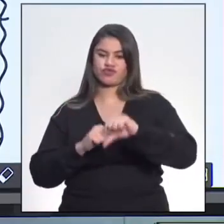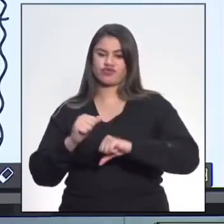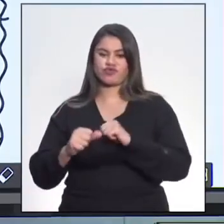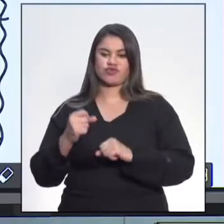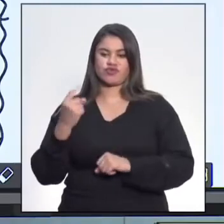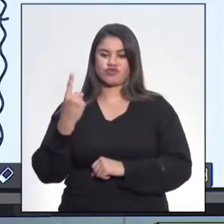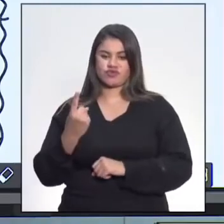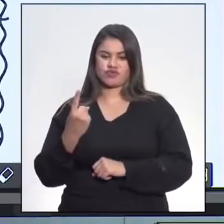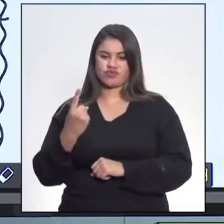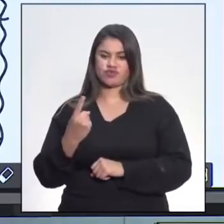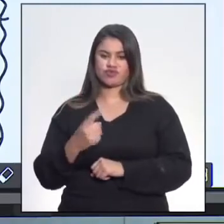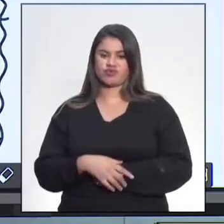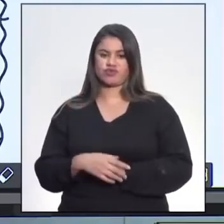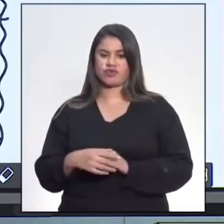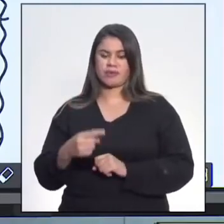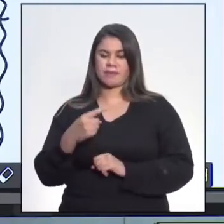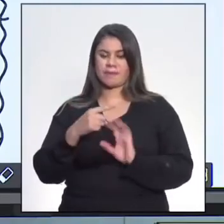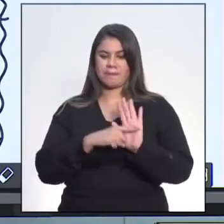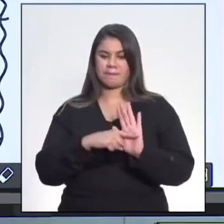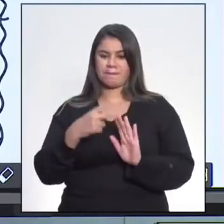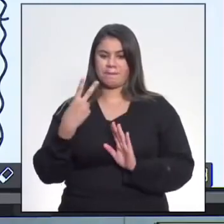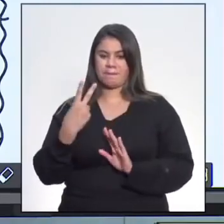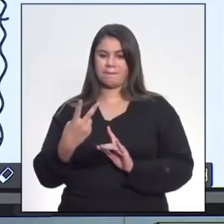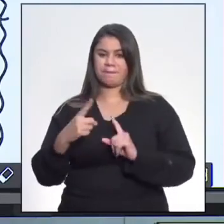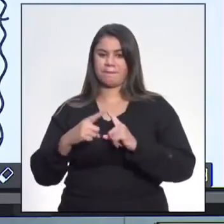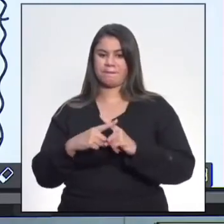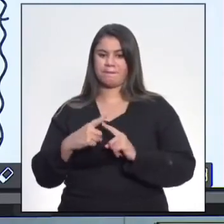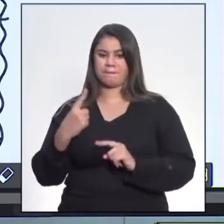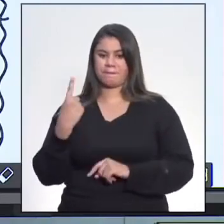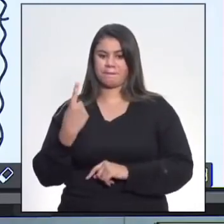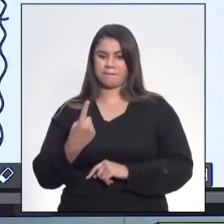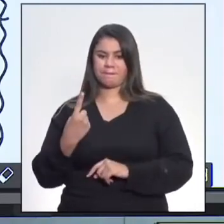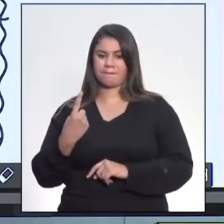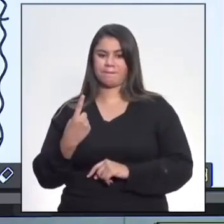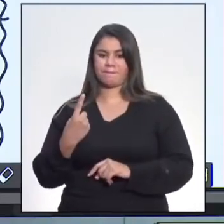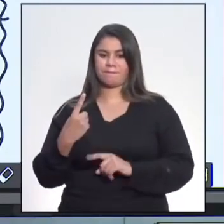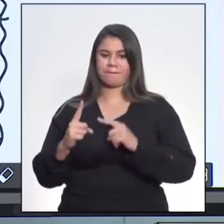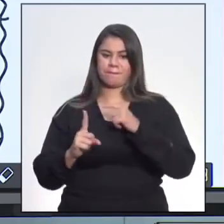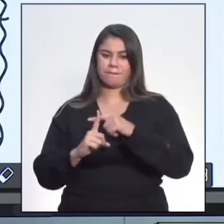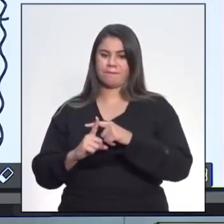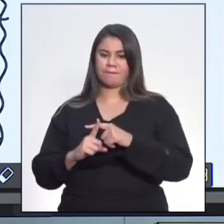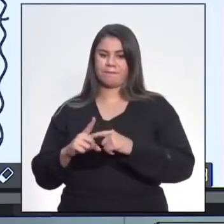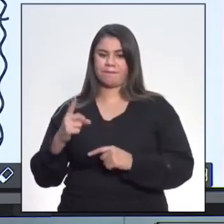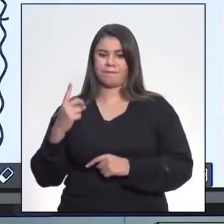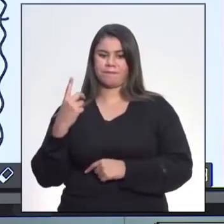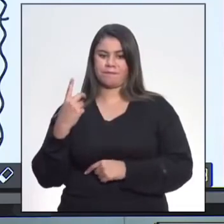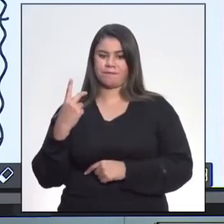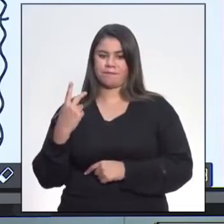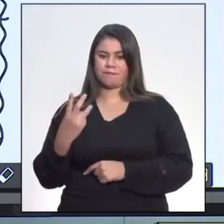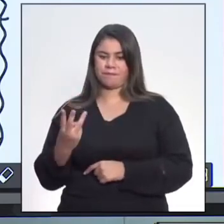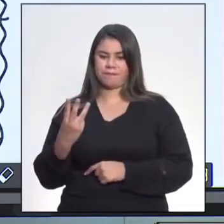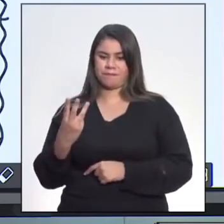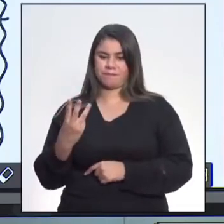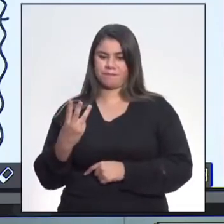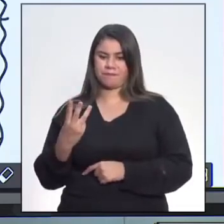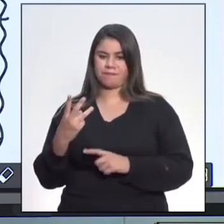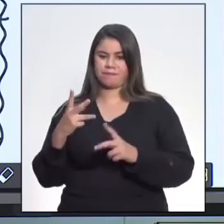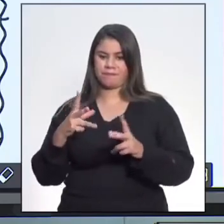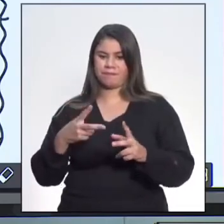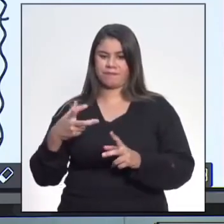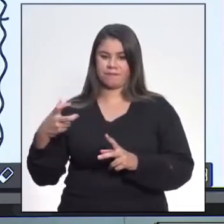ter menos 2 vezes 1 mais 3.